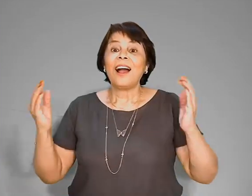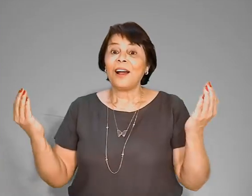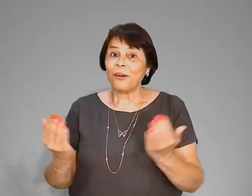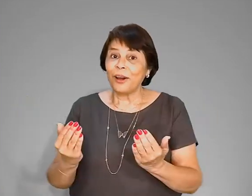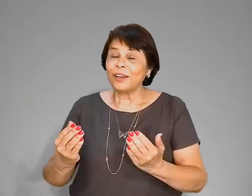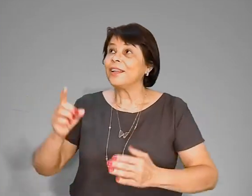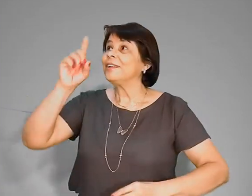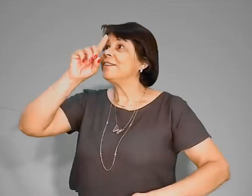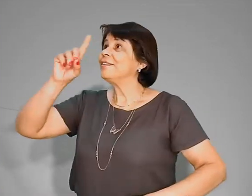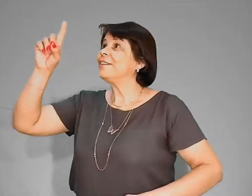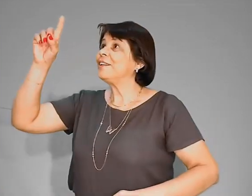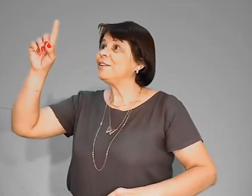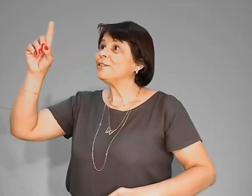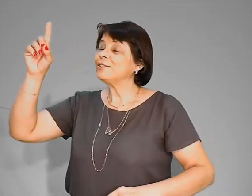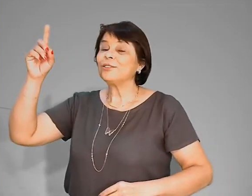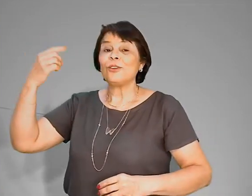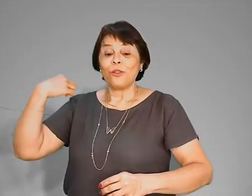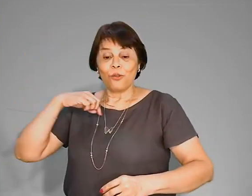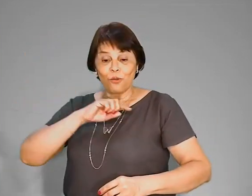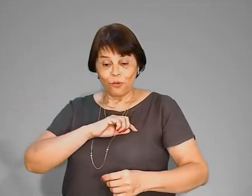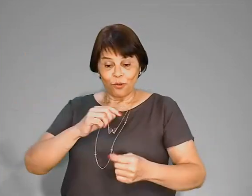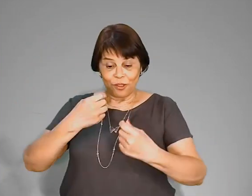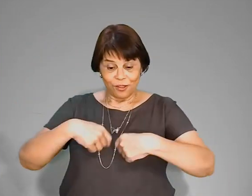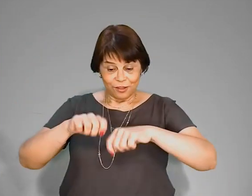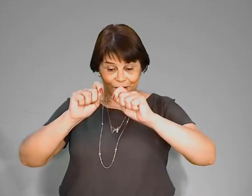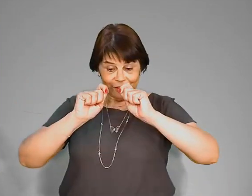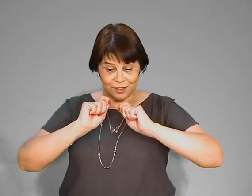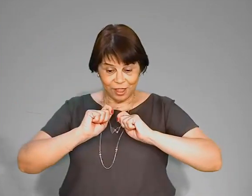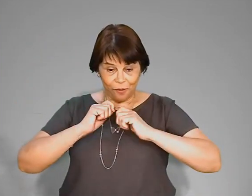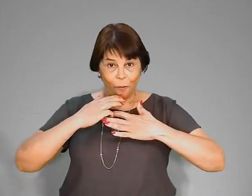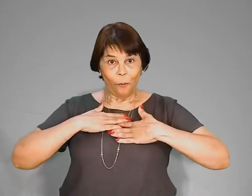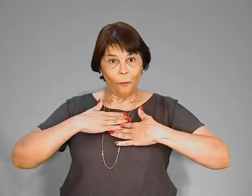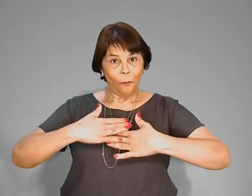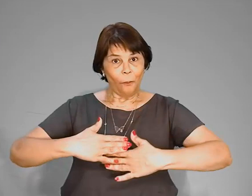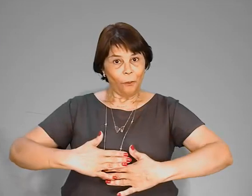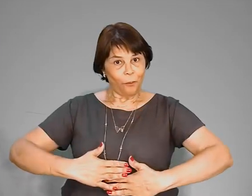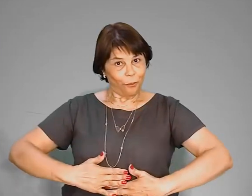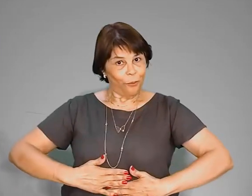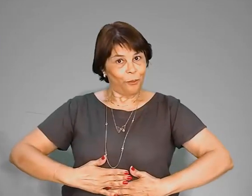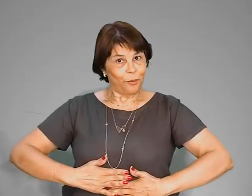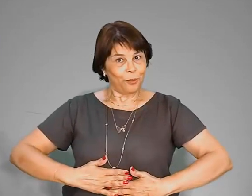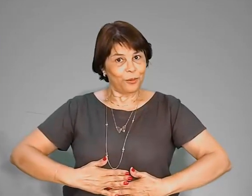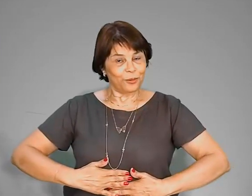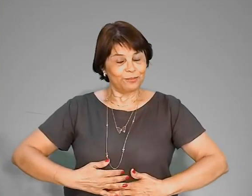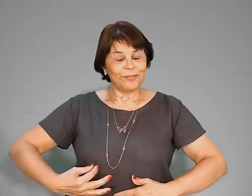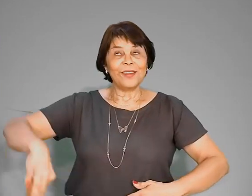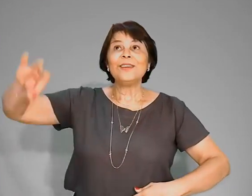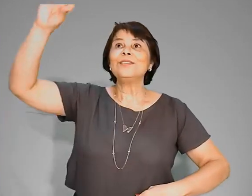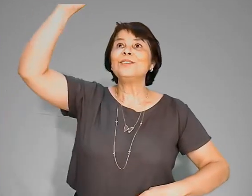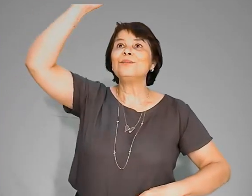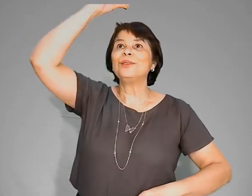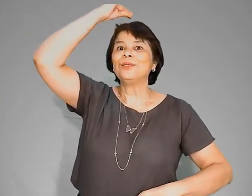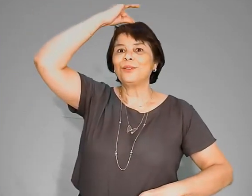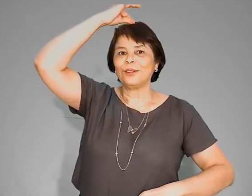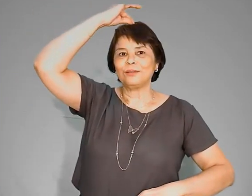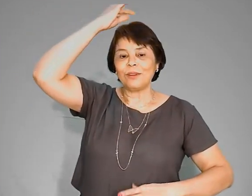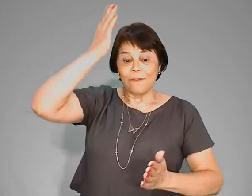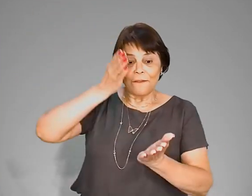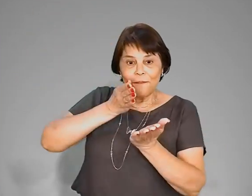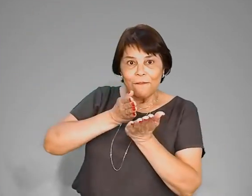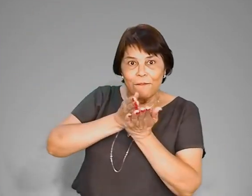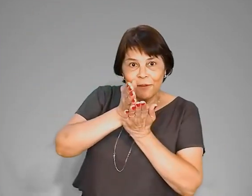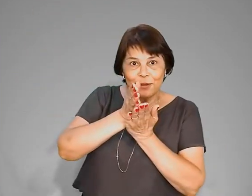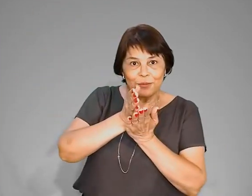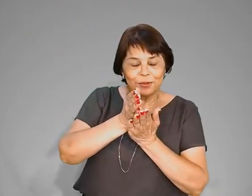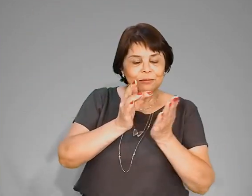templo, pastor? Chamando os eleitos pedra por pedra. São os crentes